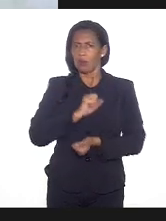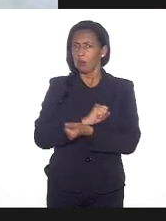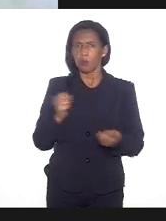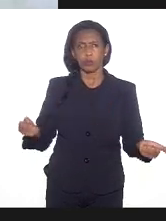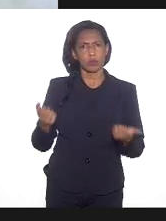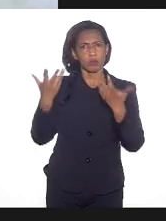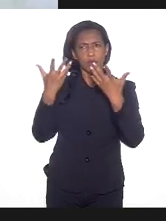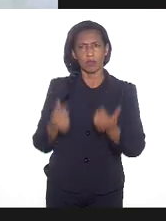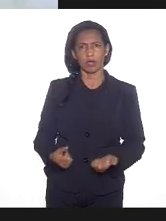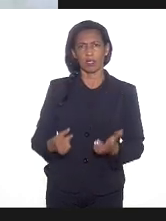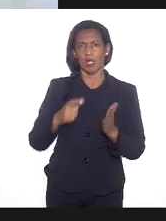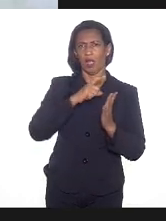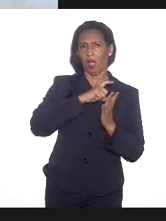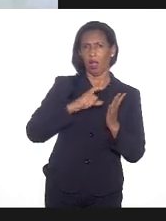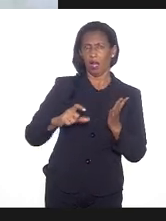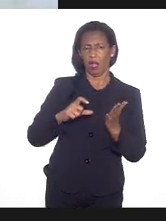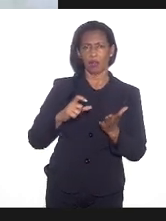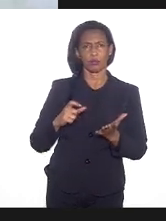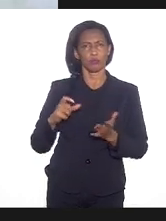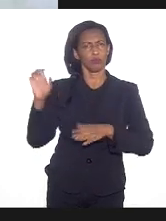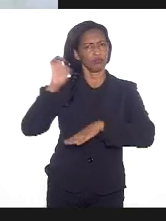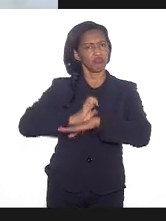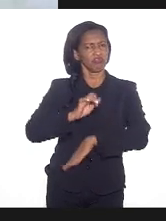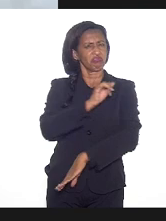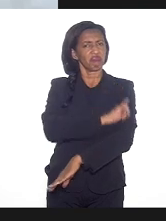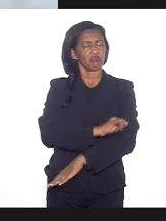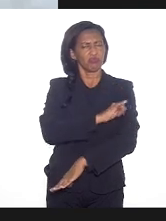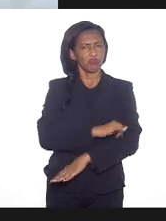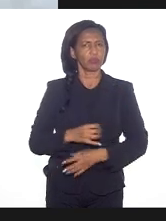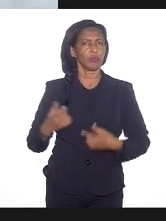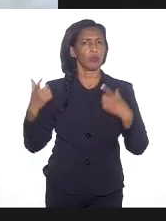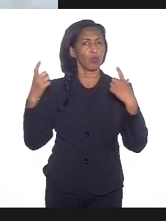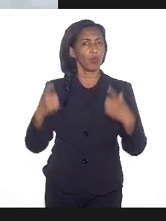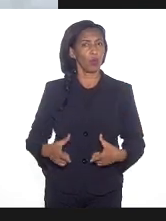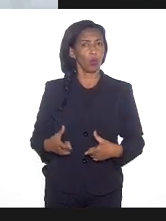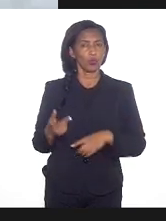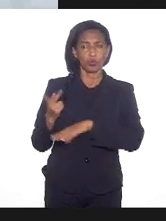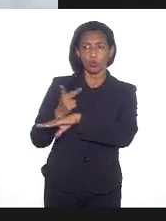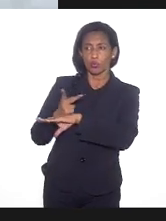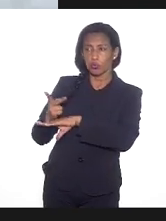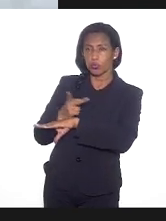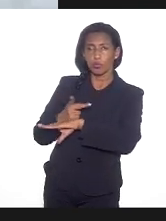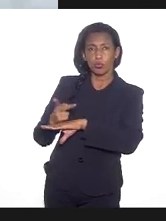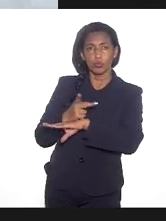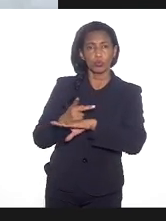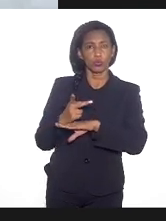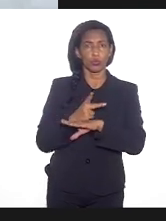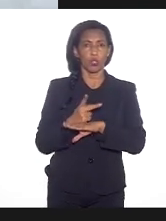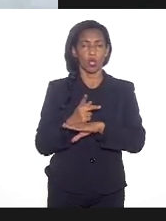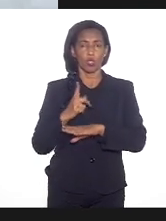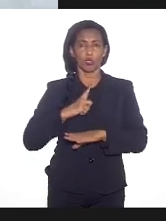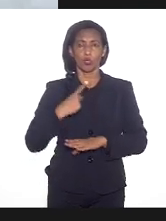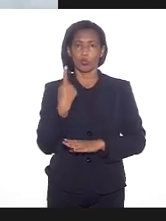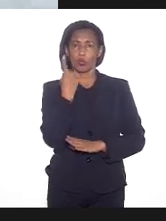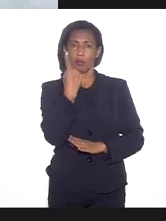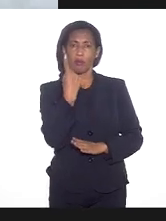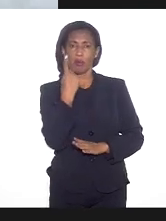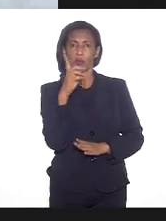essa cláusula draconiana para o Estado do Rio de Janeiro, onde não se busca uma compensação, só existe